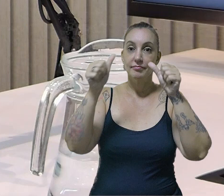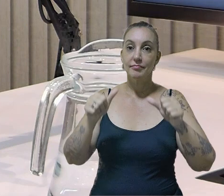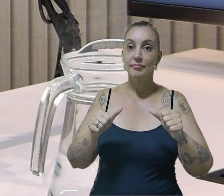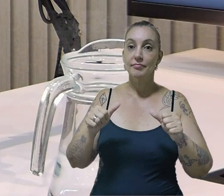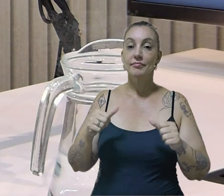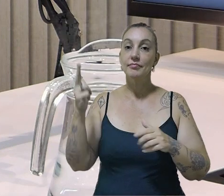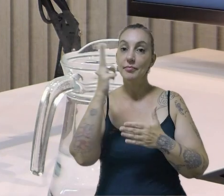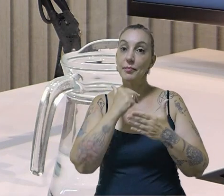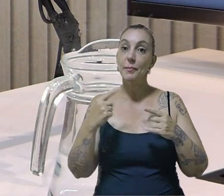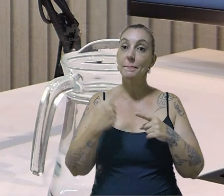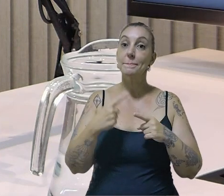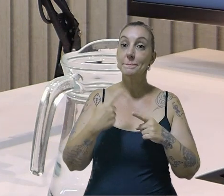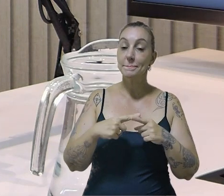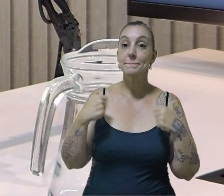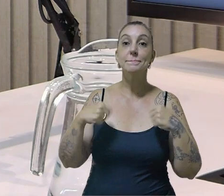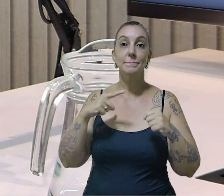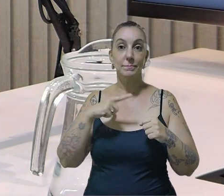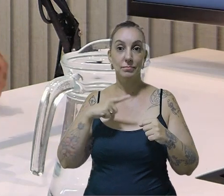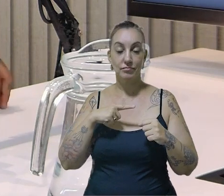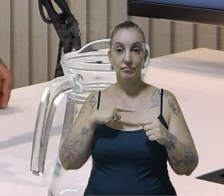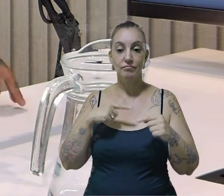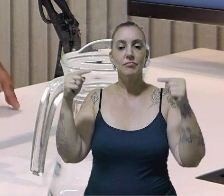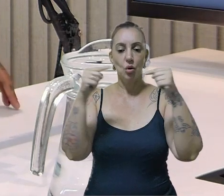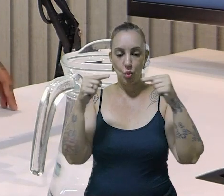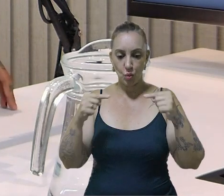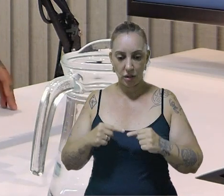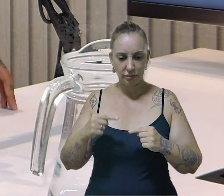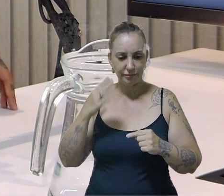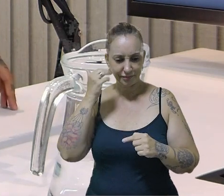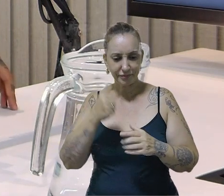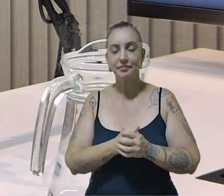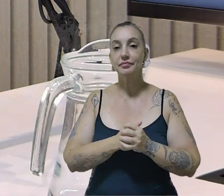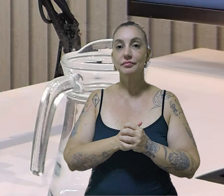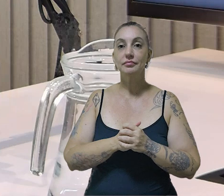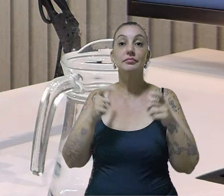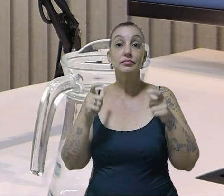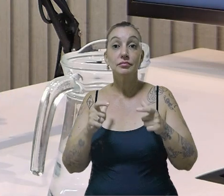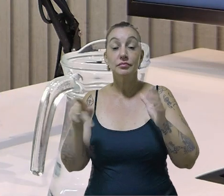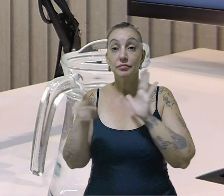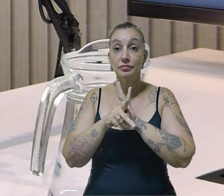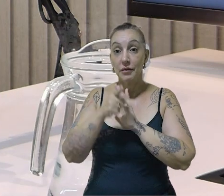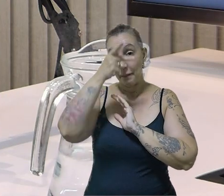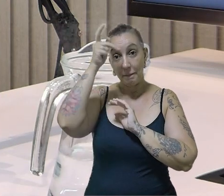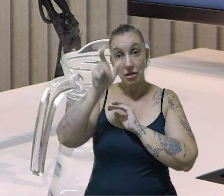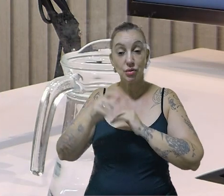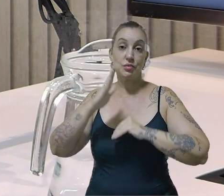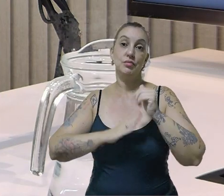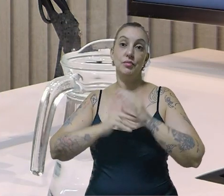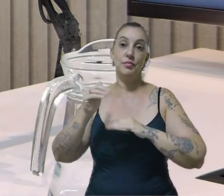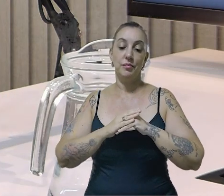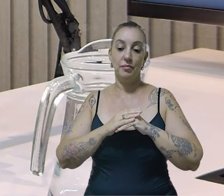foi desenvolvida no DVD porque você precisa ter uma coerência sabe uhum do do artista mesmo assim e